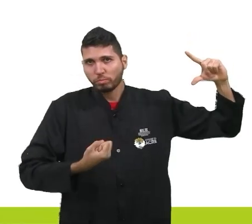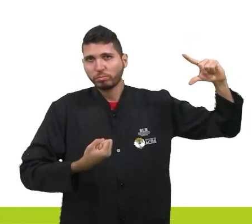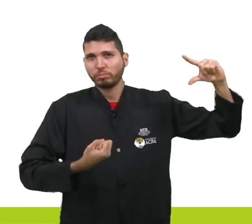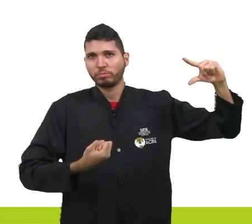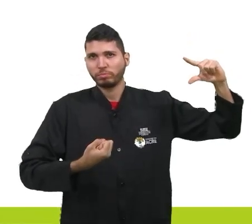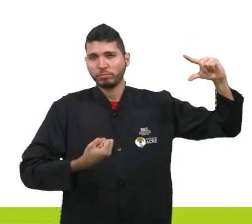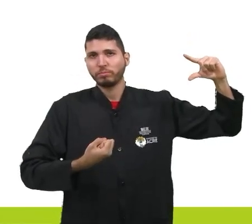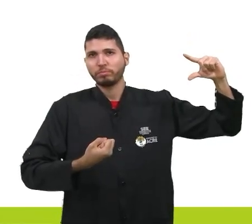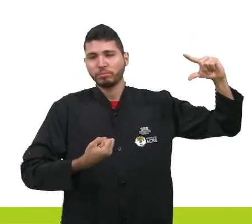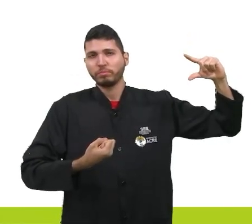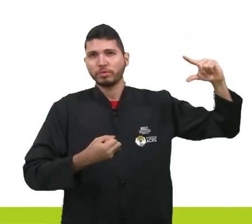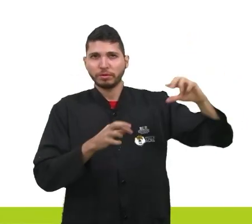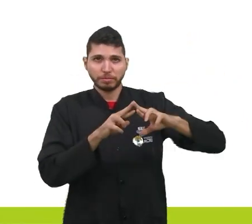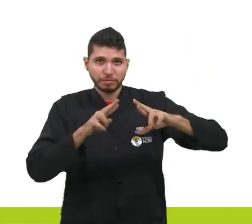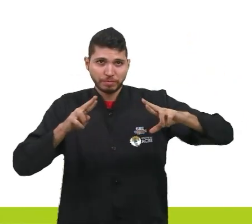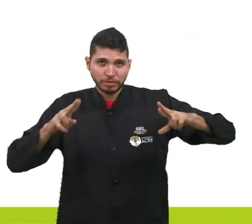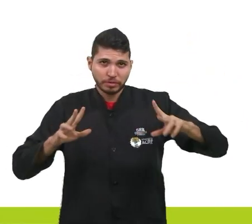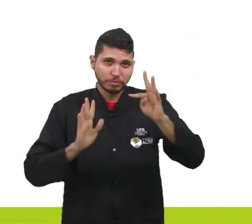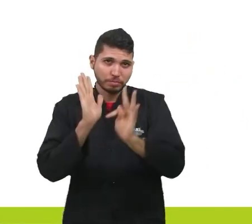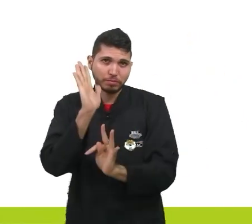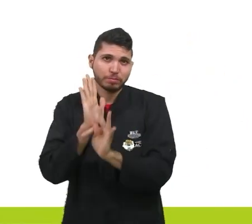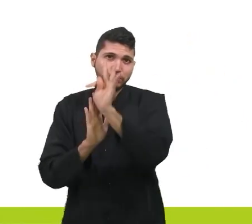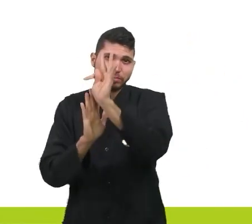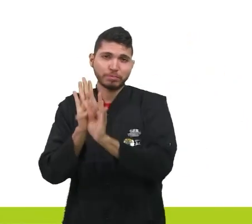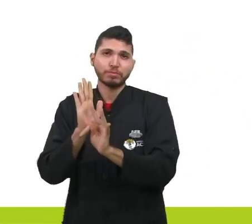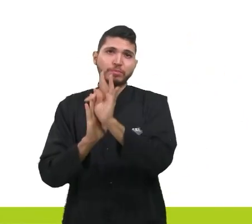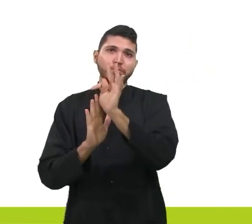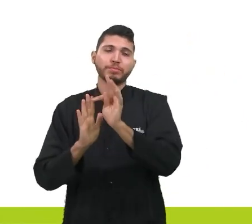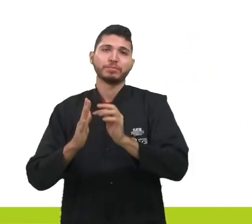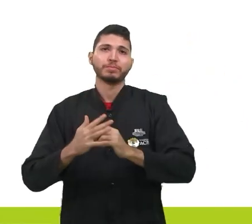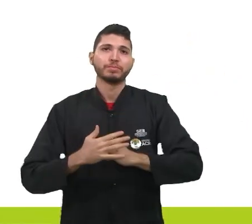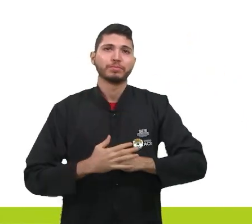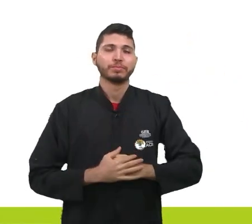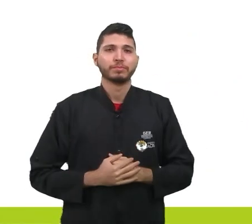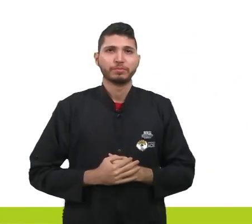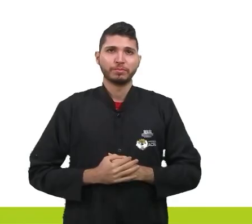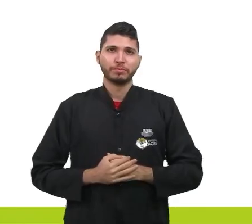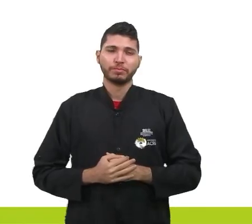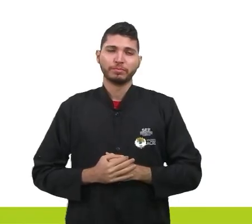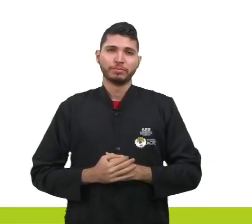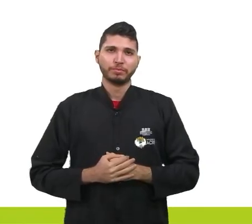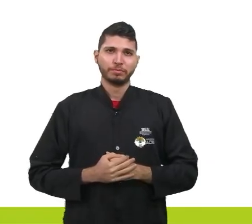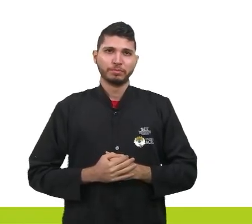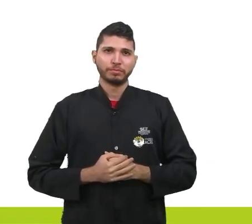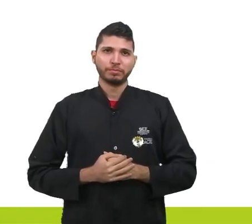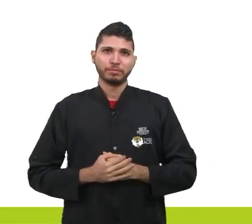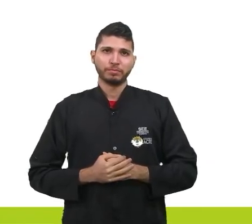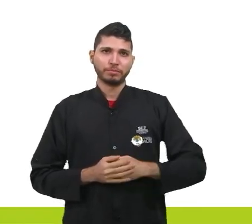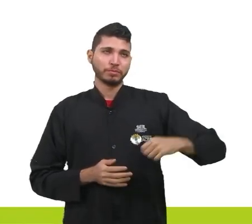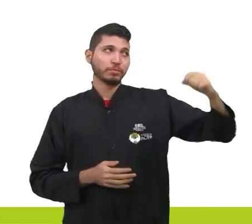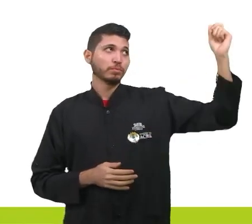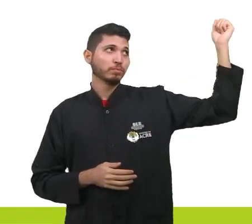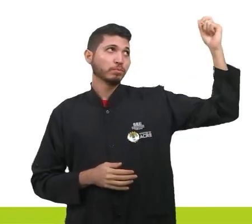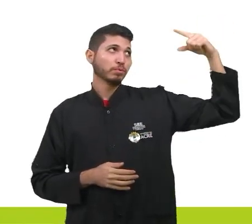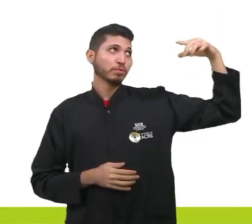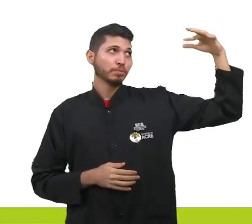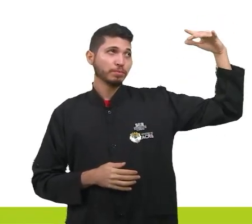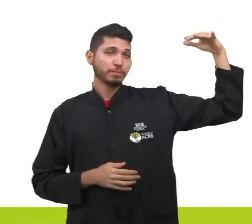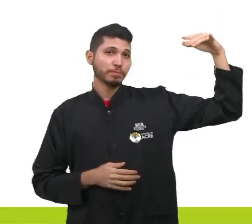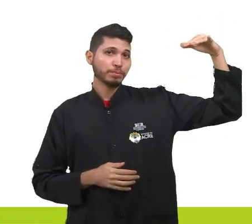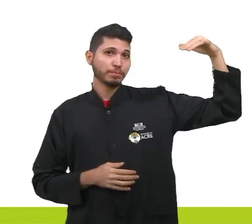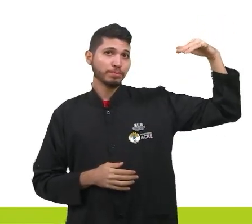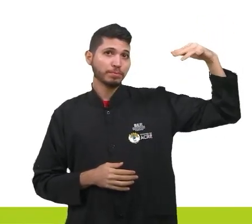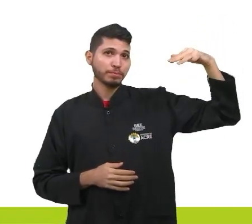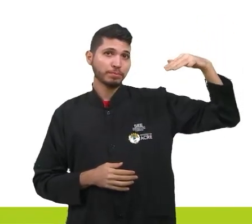a temperatura diminui com o aumento da latitude, ou seja, a radiação solar, ela vai